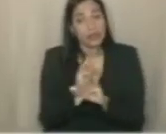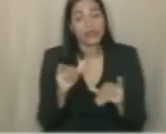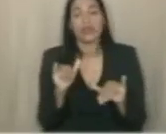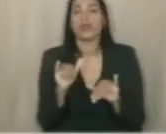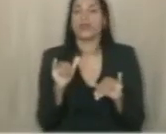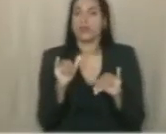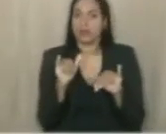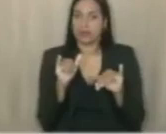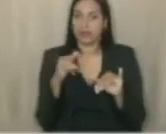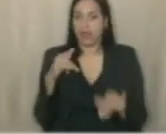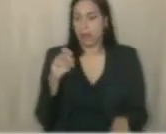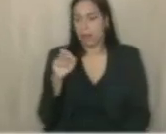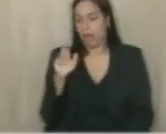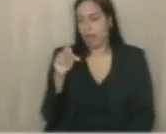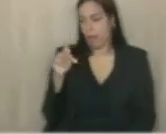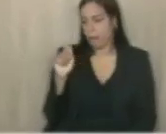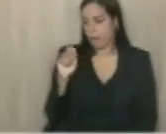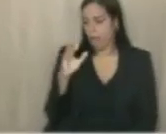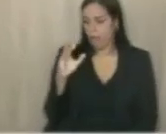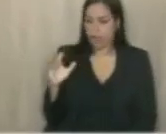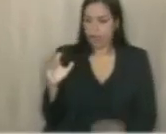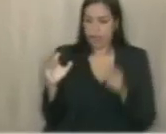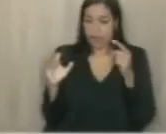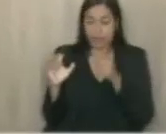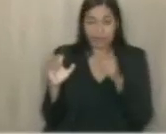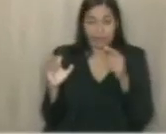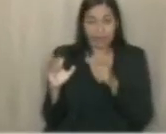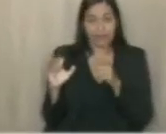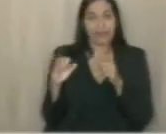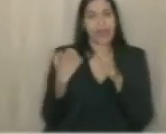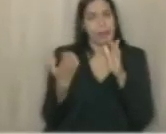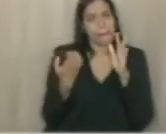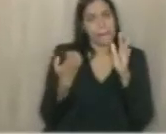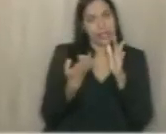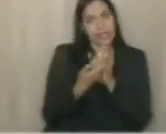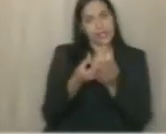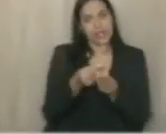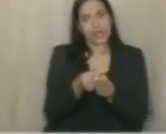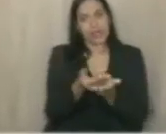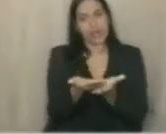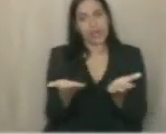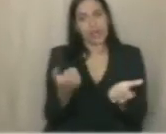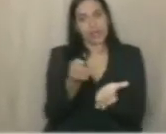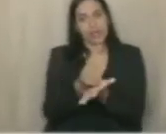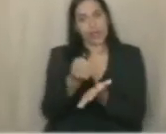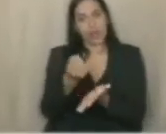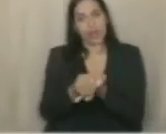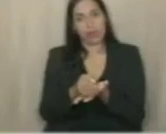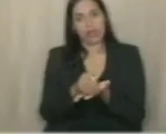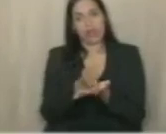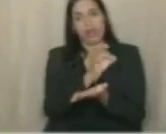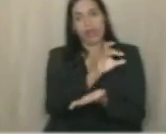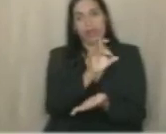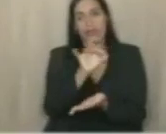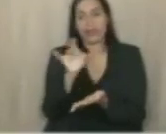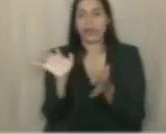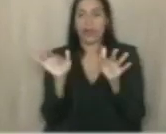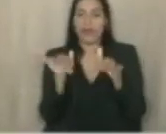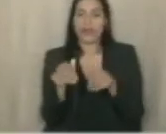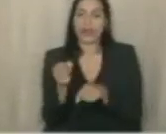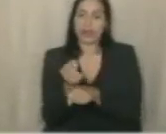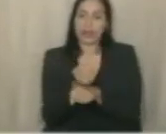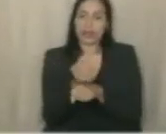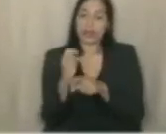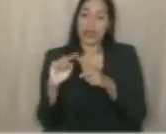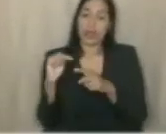de que a Perparte estatal do governo do Estado começará a entregar os títulos de propriedade a partir do final deste ano